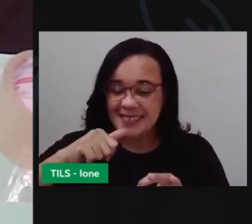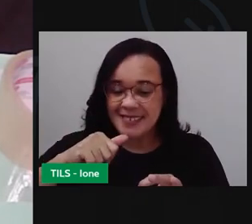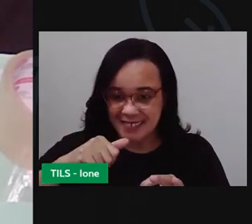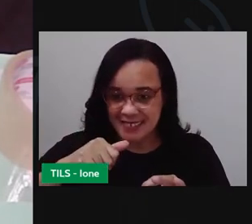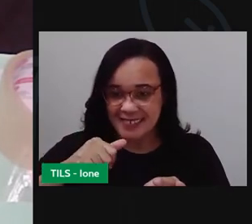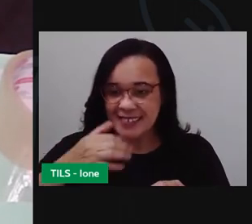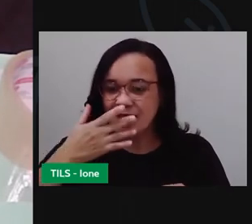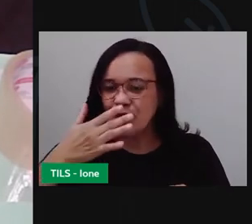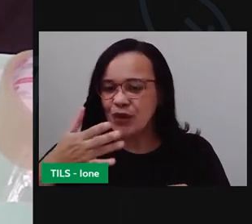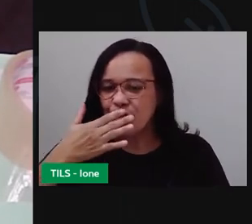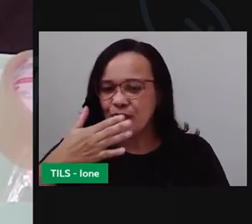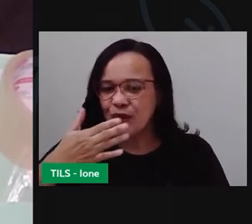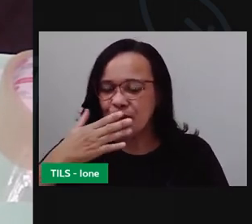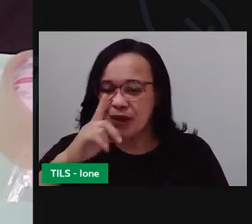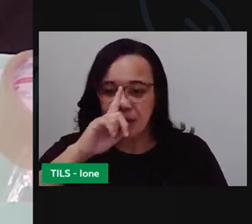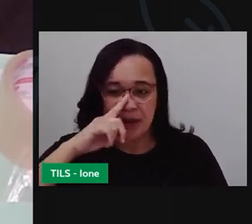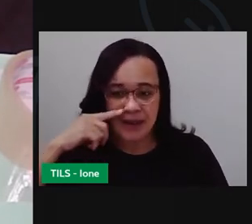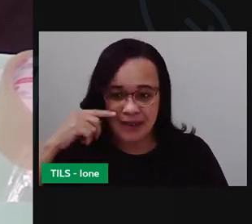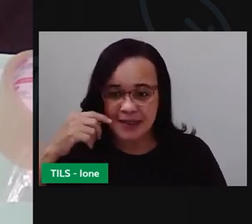copos,